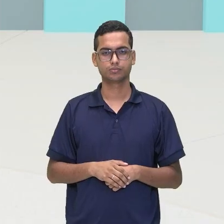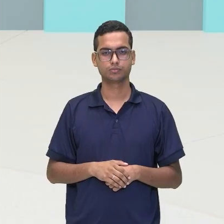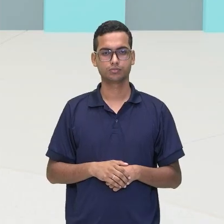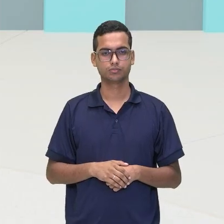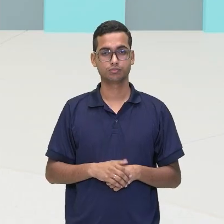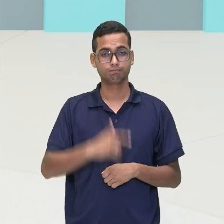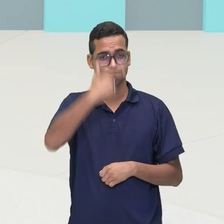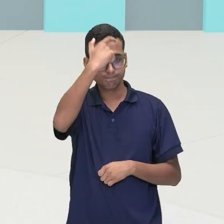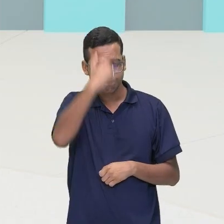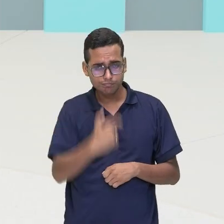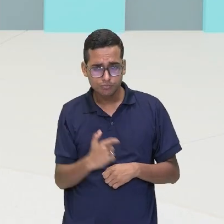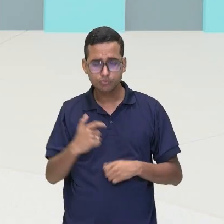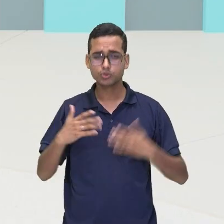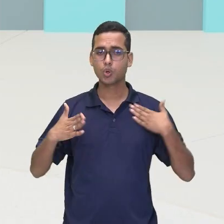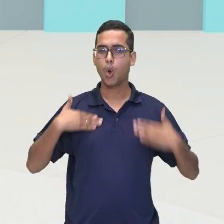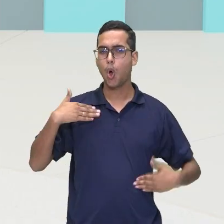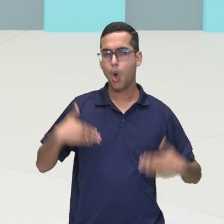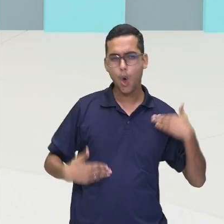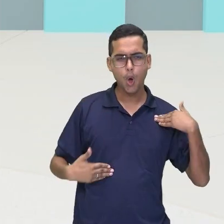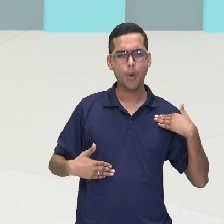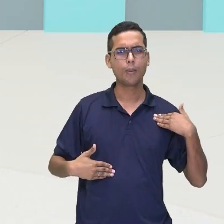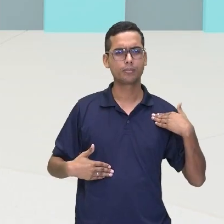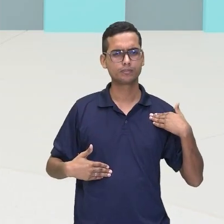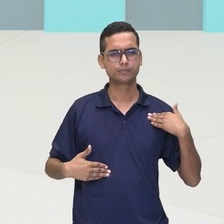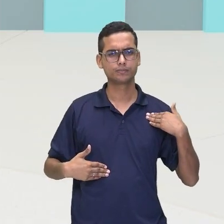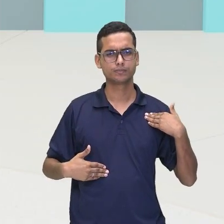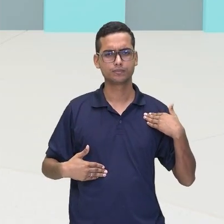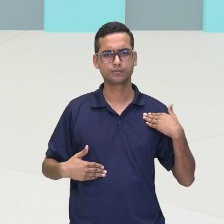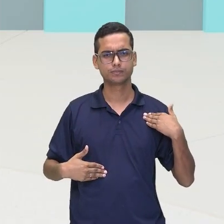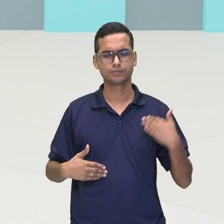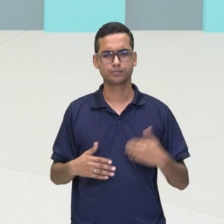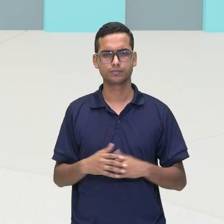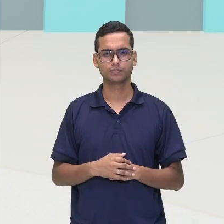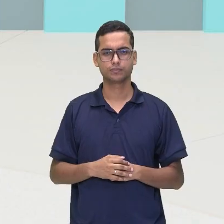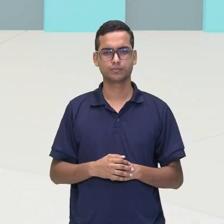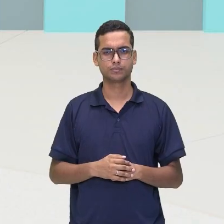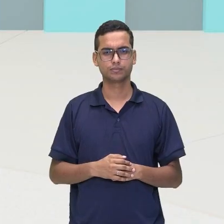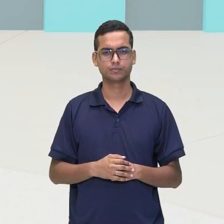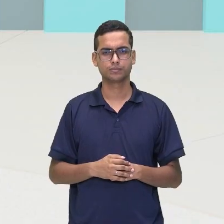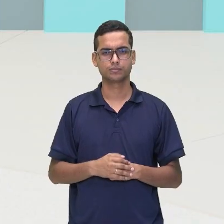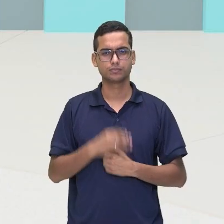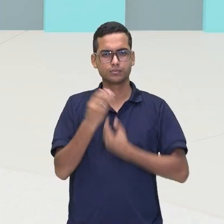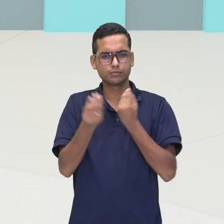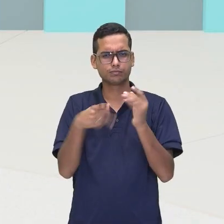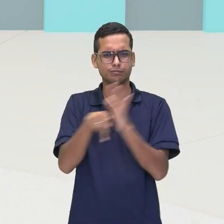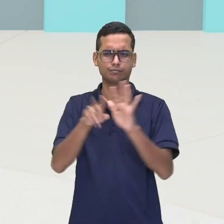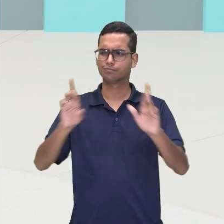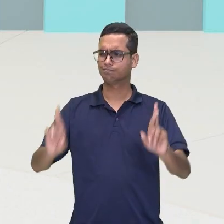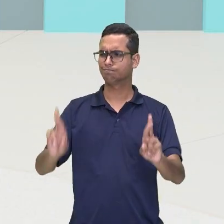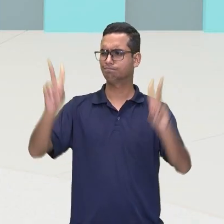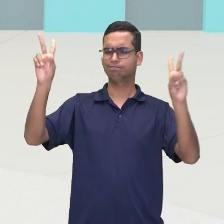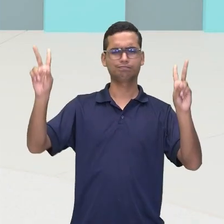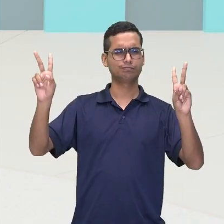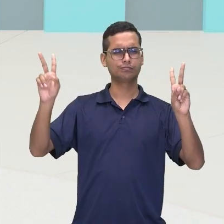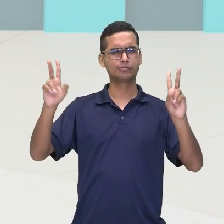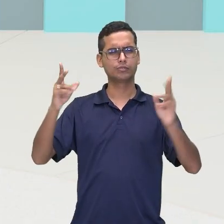como dissociar essa coisa de enxergar que é algo dicotômico, é algo diferente. Nós somos uma